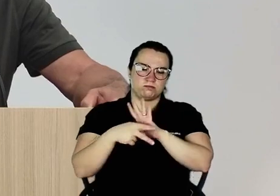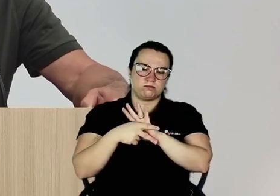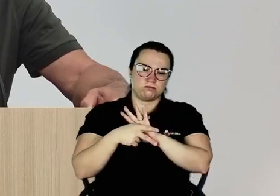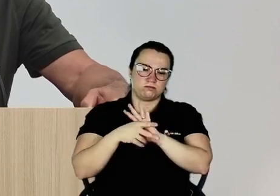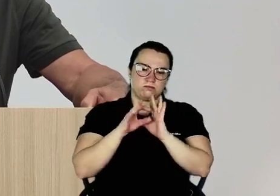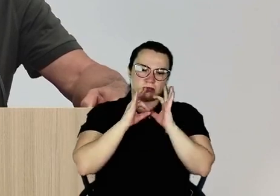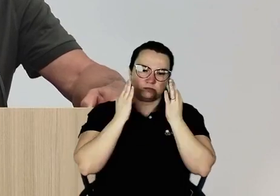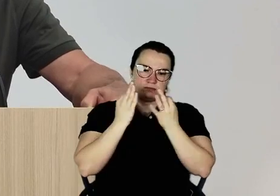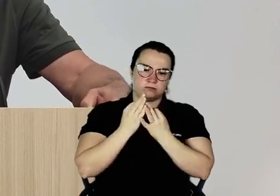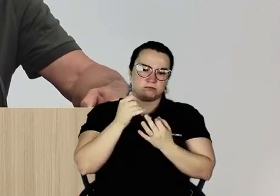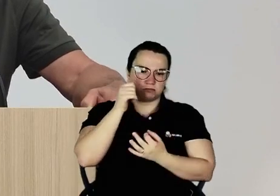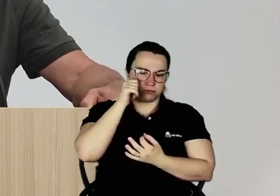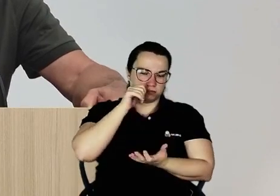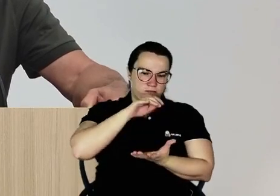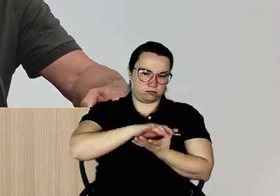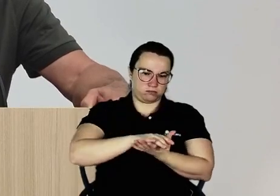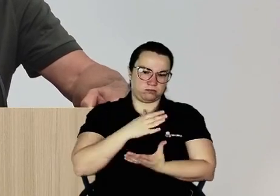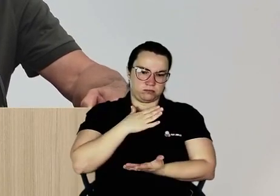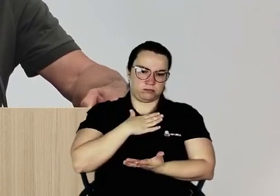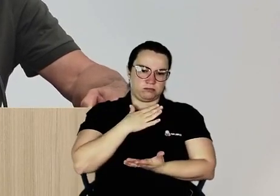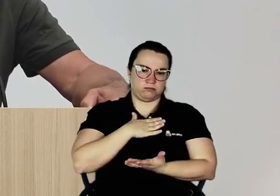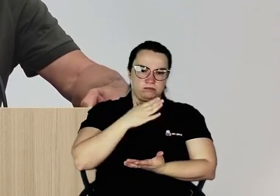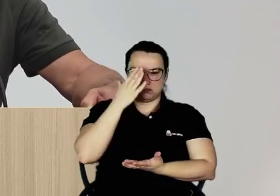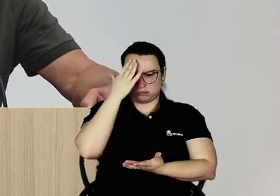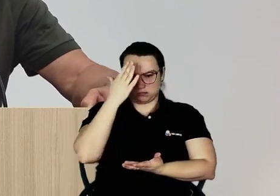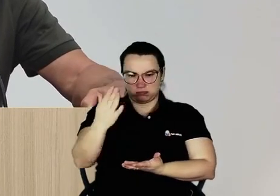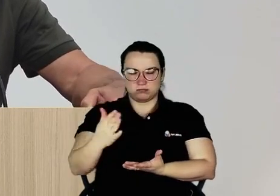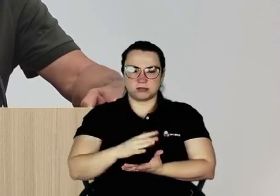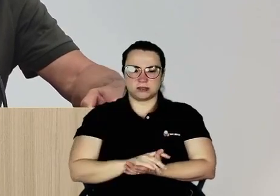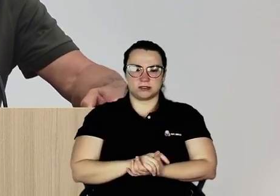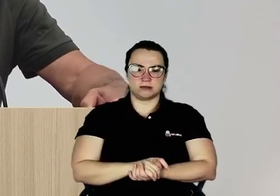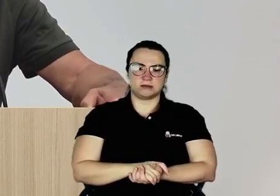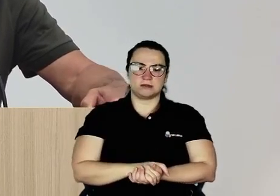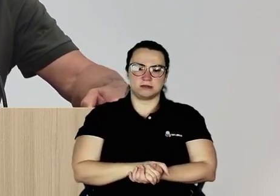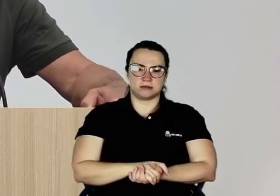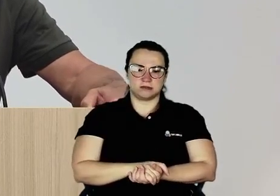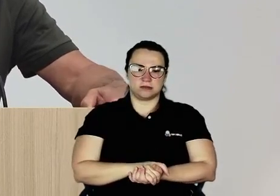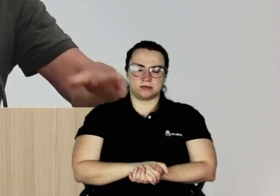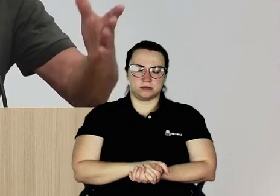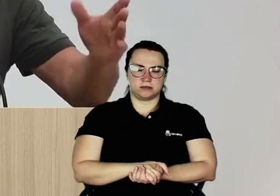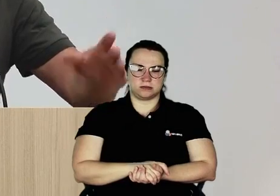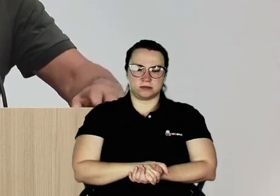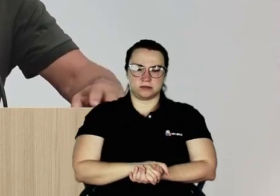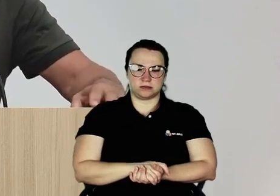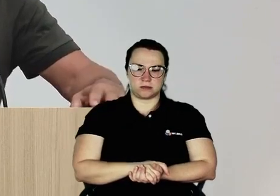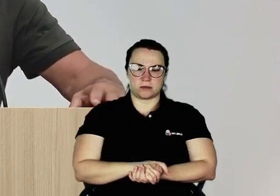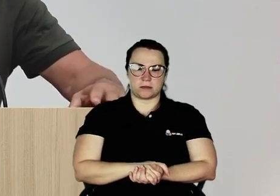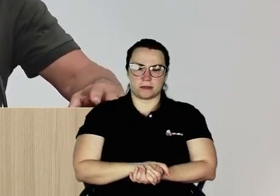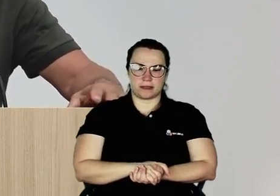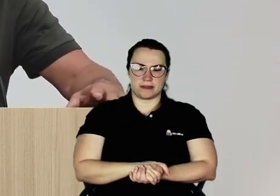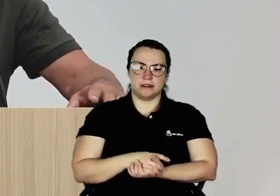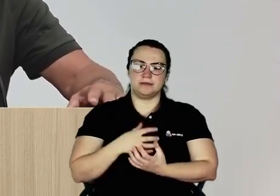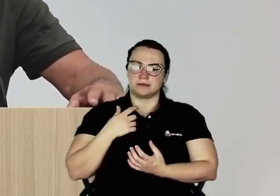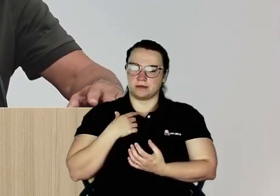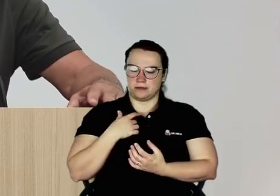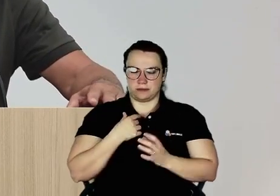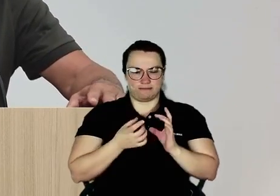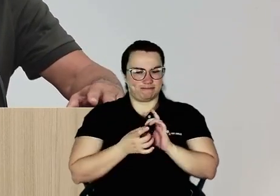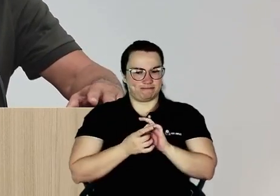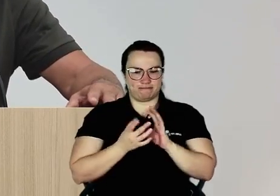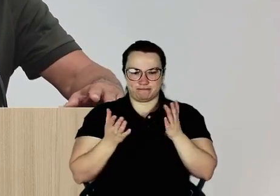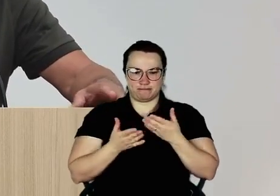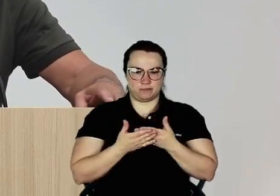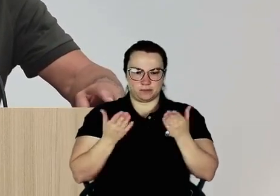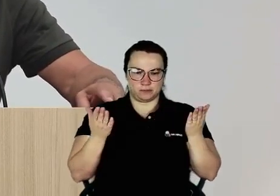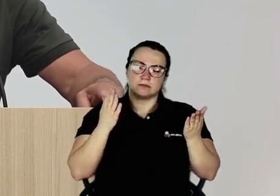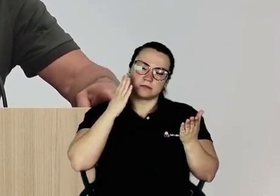minha esposa e que eu quero dizer para os senhores que estou, assim, à disposição. Entendo que todos também, que